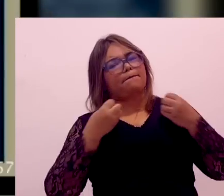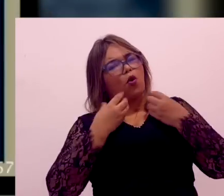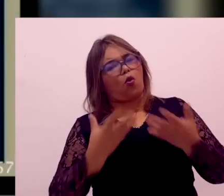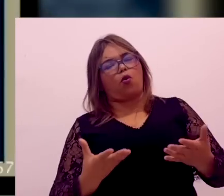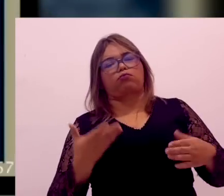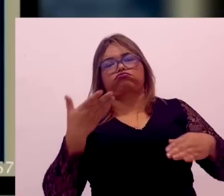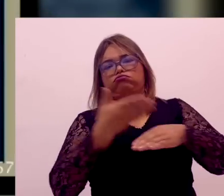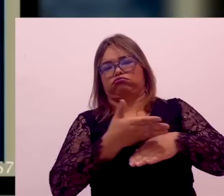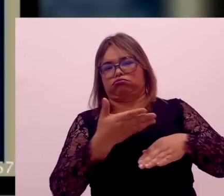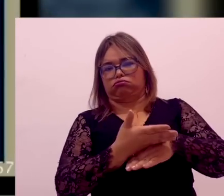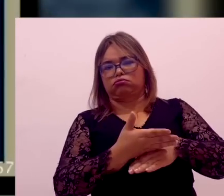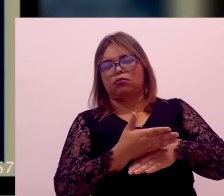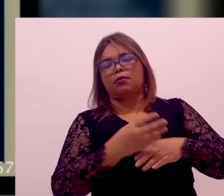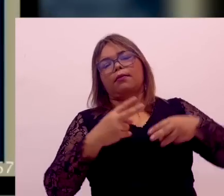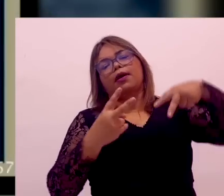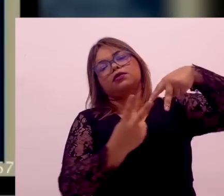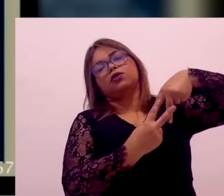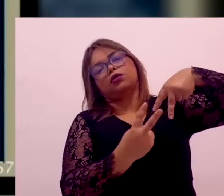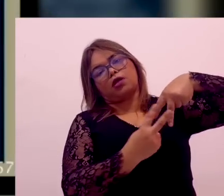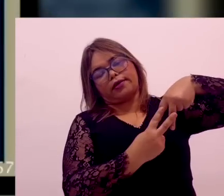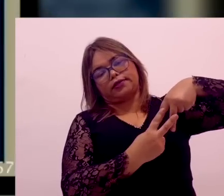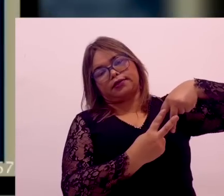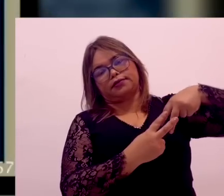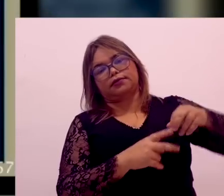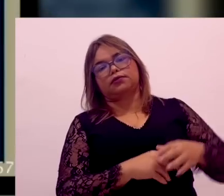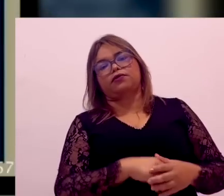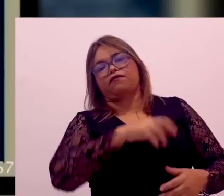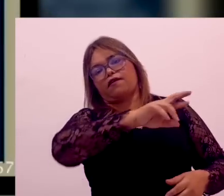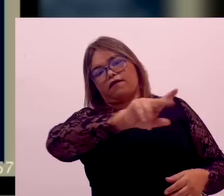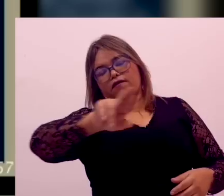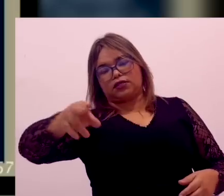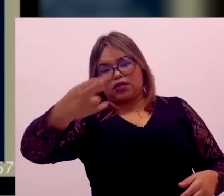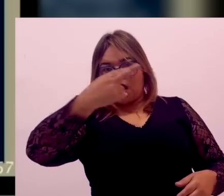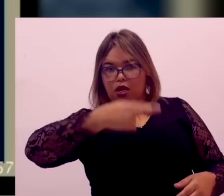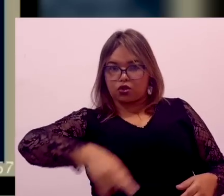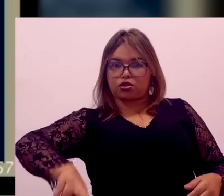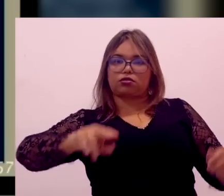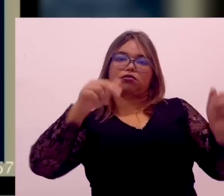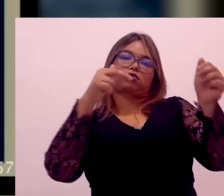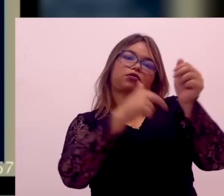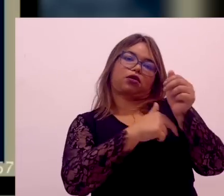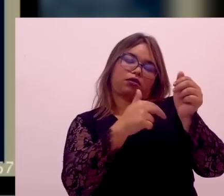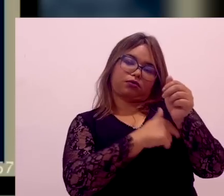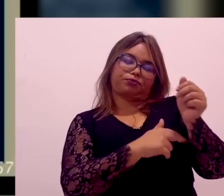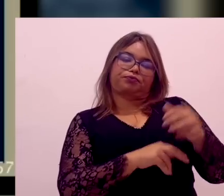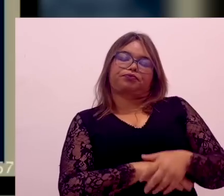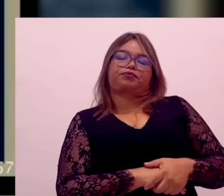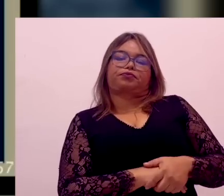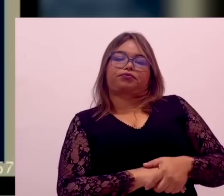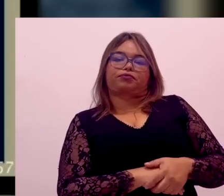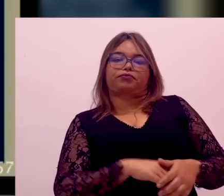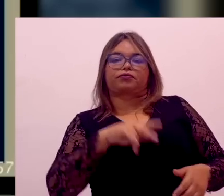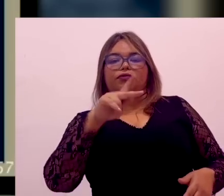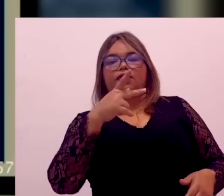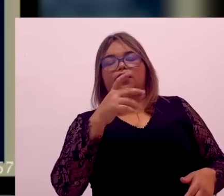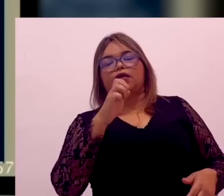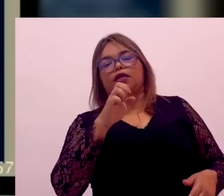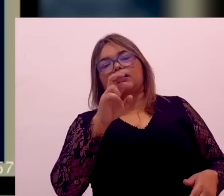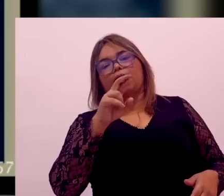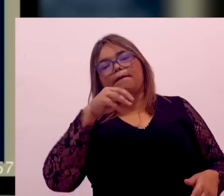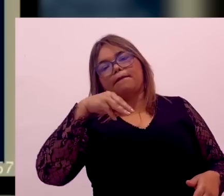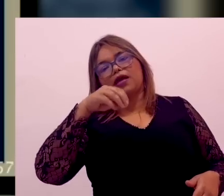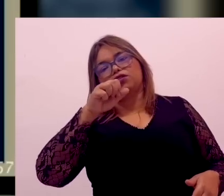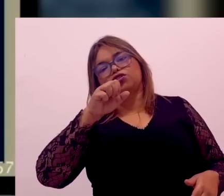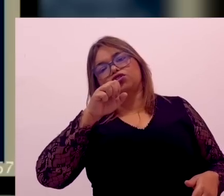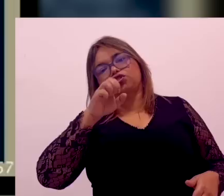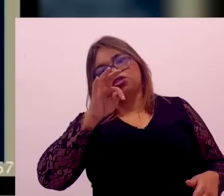religiões de mistério, o hermeticismo, a alquimia, esconde os seus segredos de todos, exceto dos avançados e